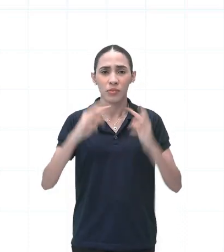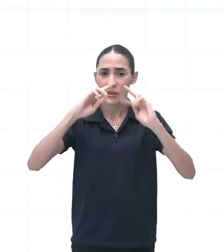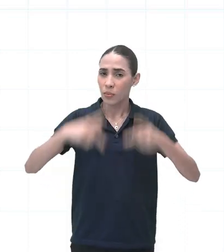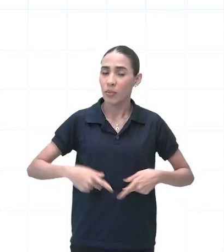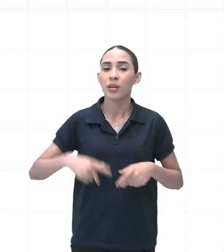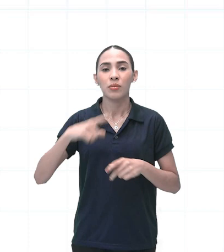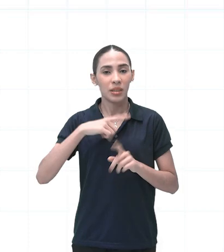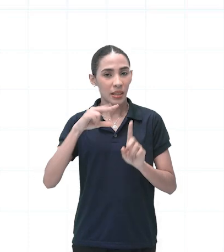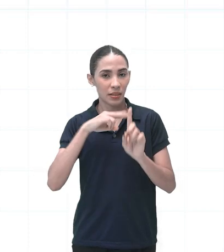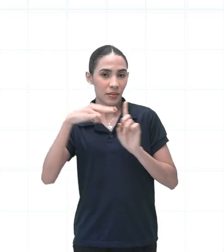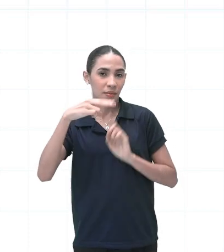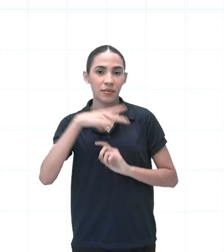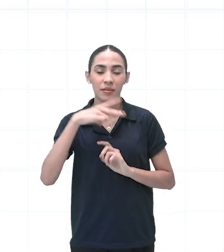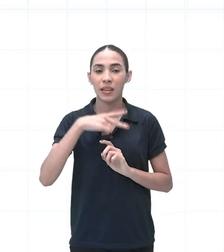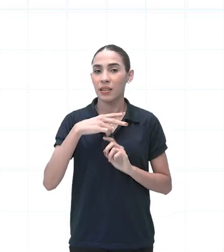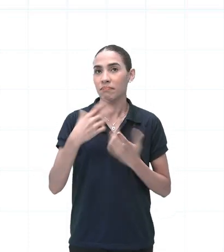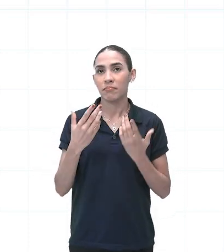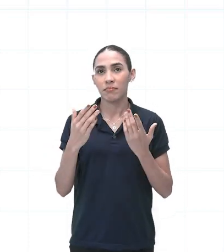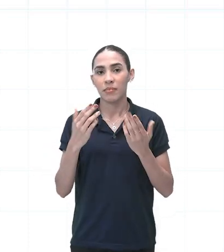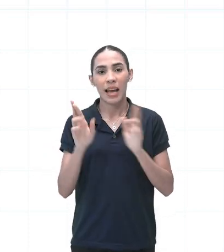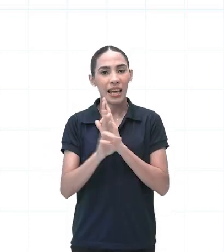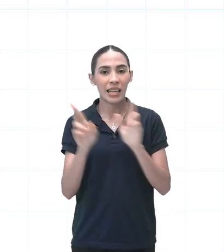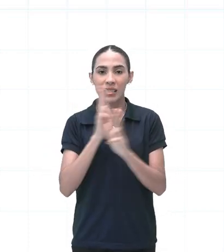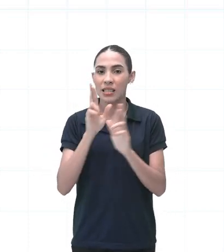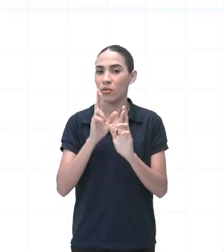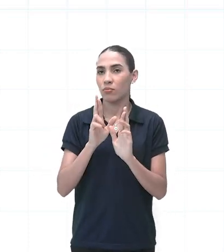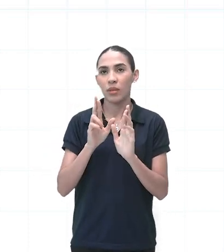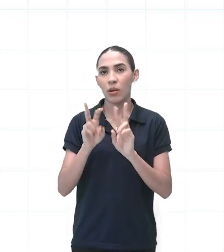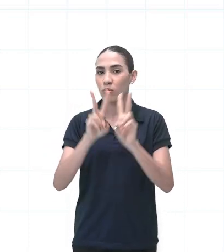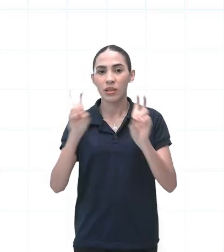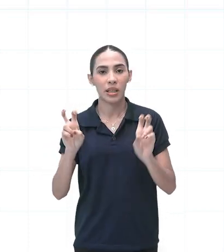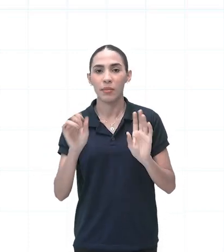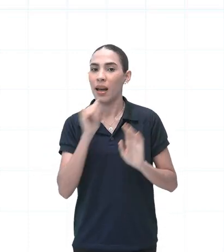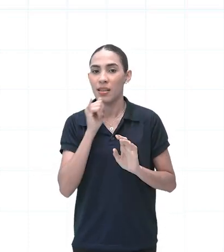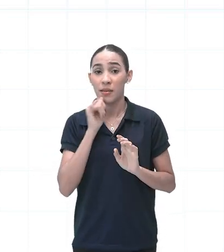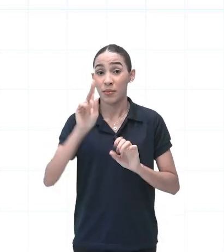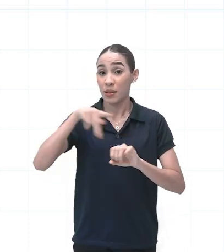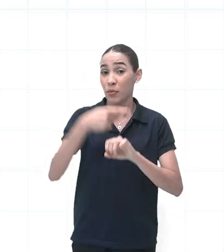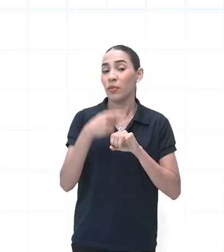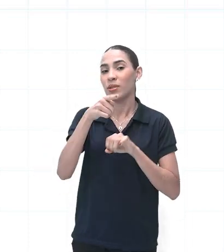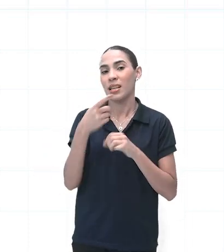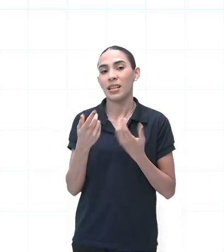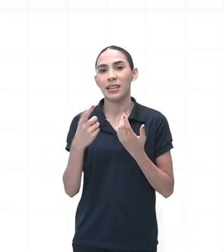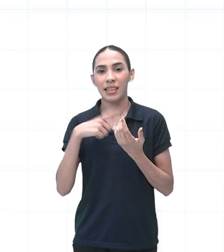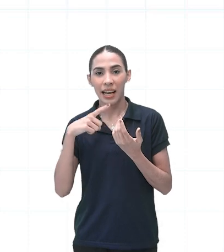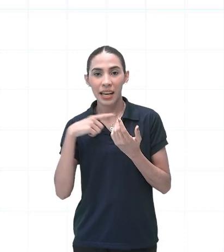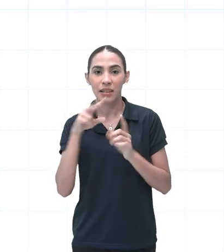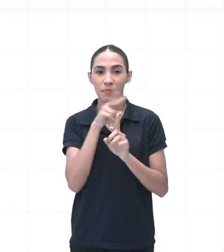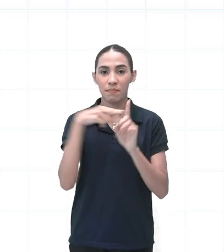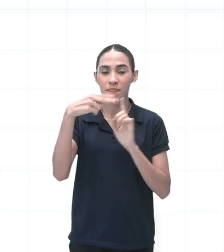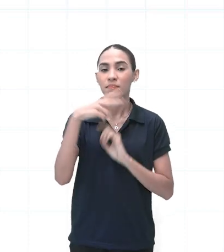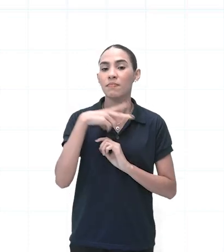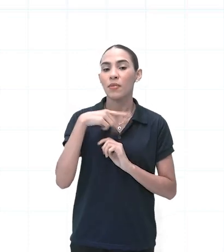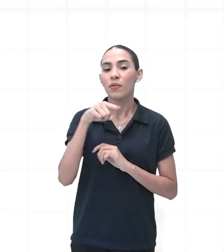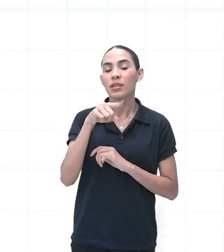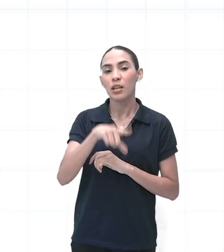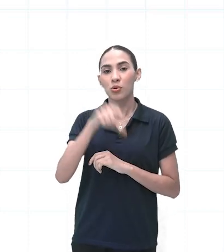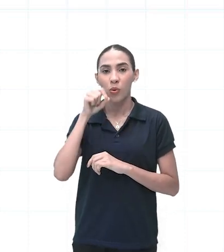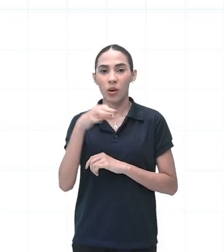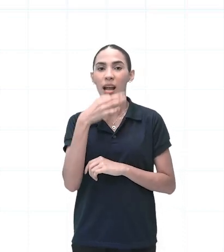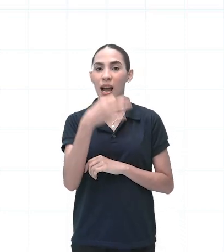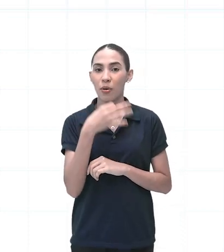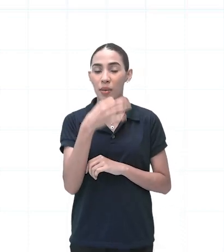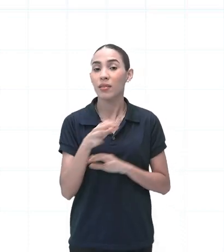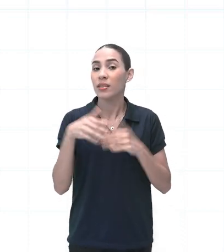em relação a determinado assunto. Depois que você adota um ponto de vista, você seleciona